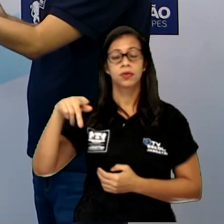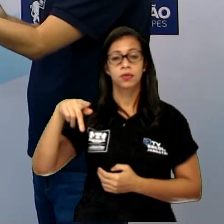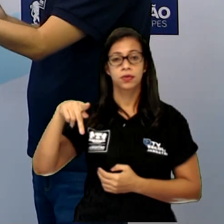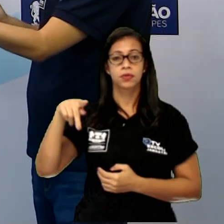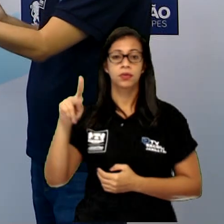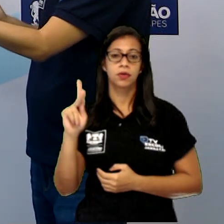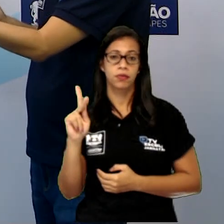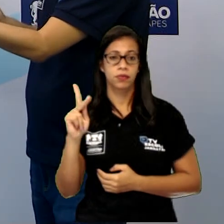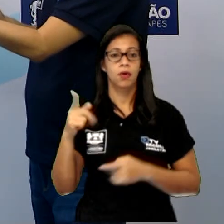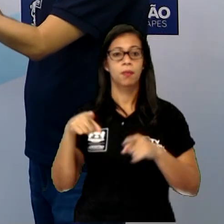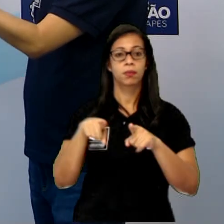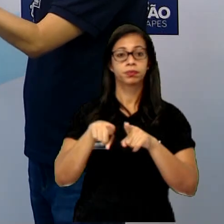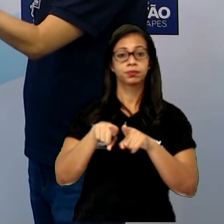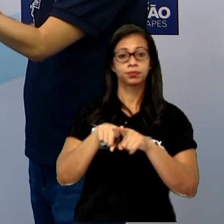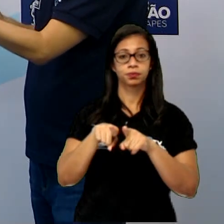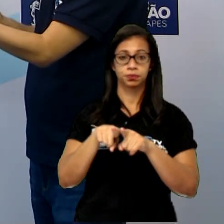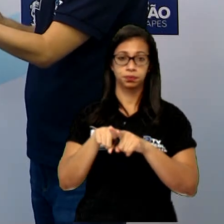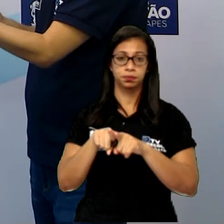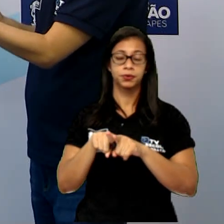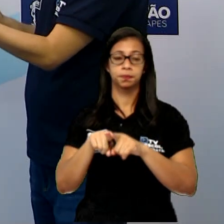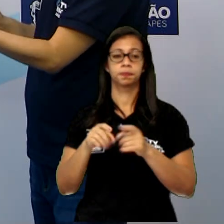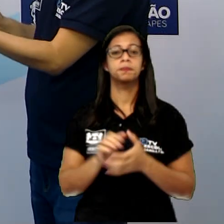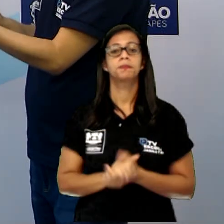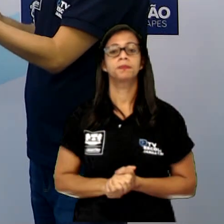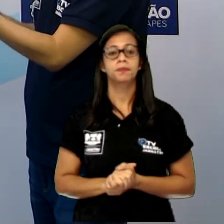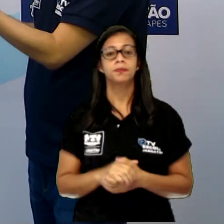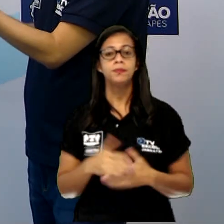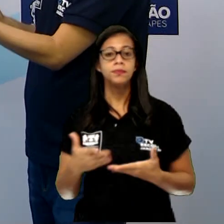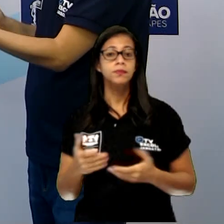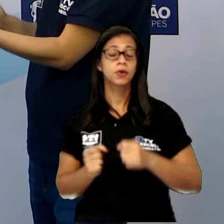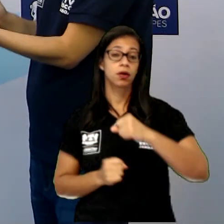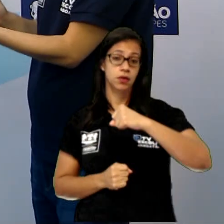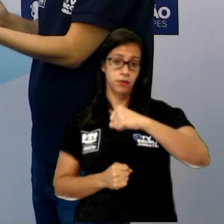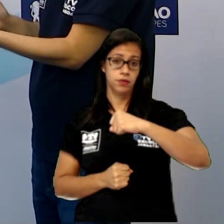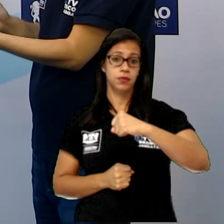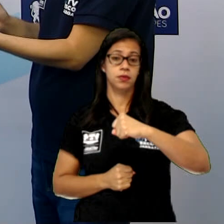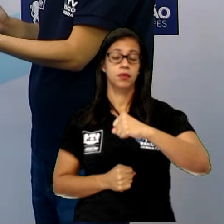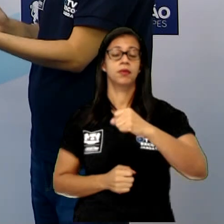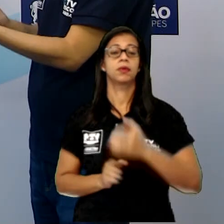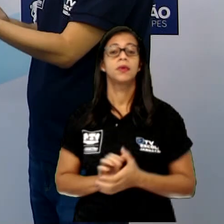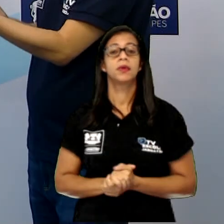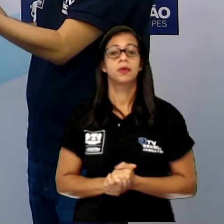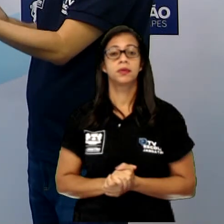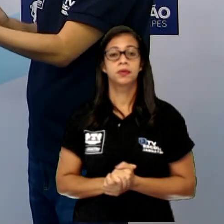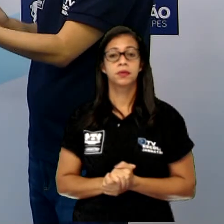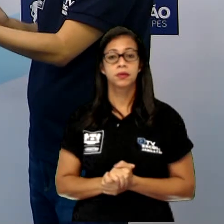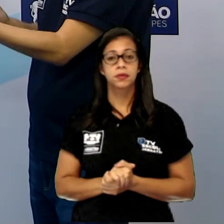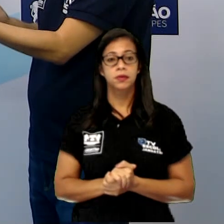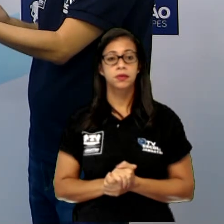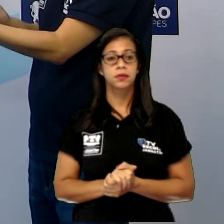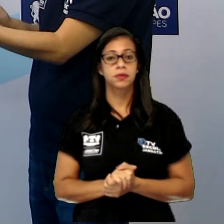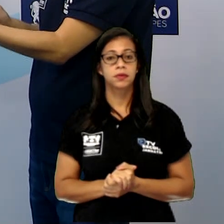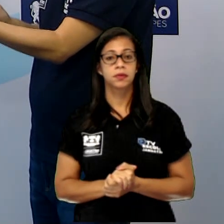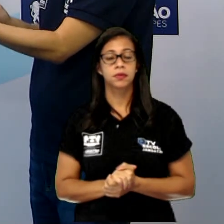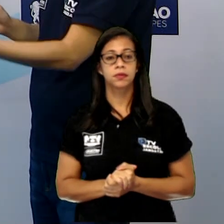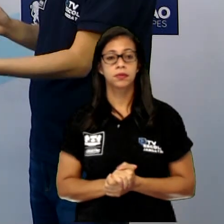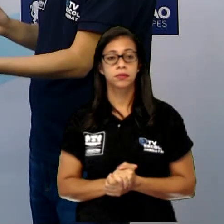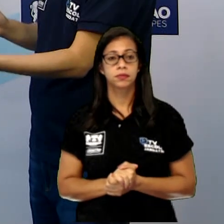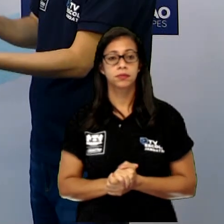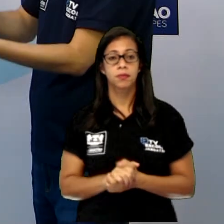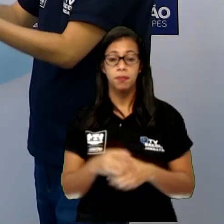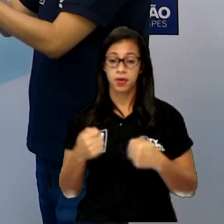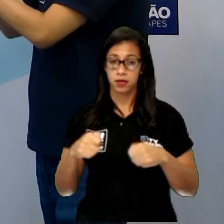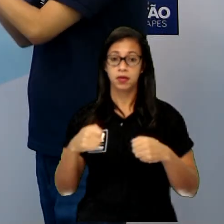que a Revolução Socialista deveria ser levada para todos os continentes. Era a tese da Revolução